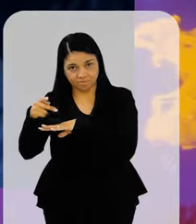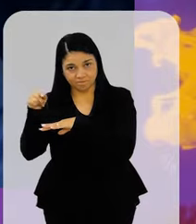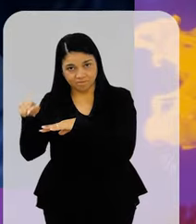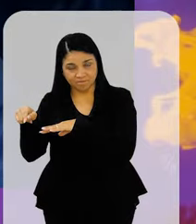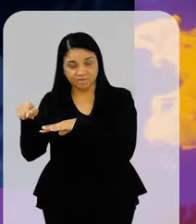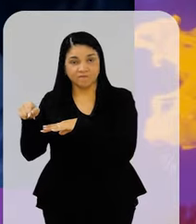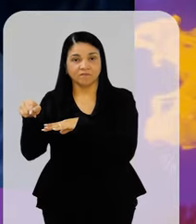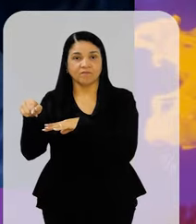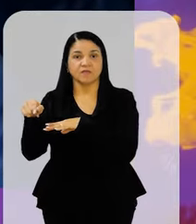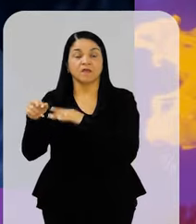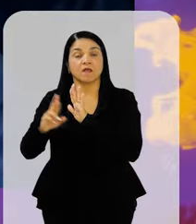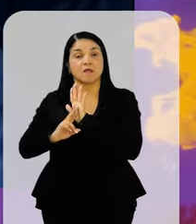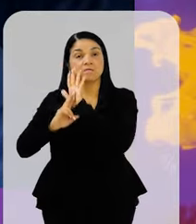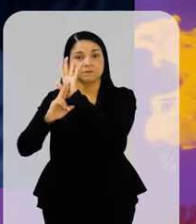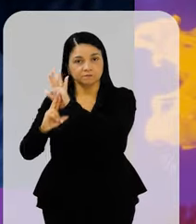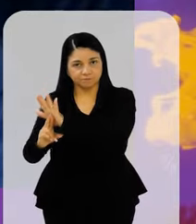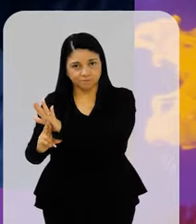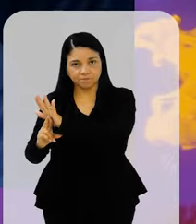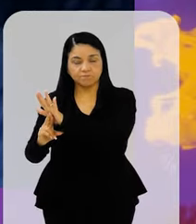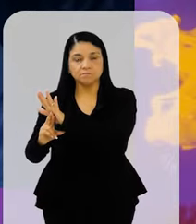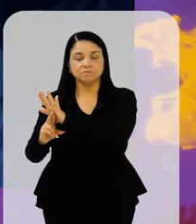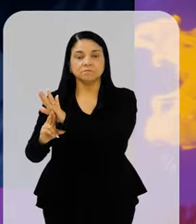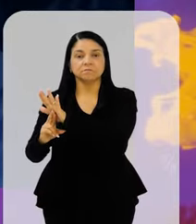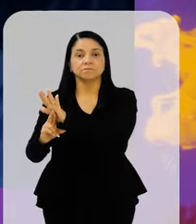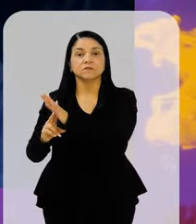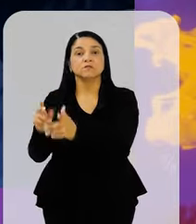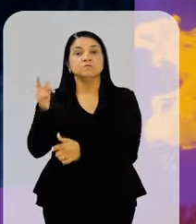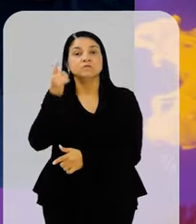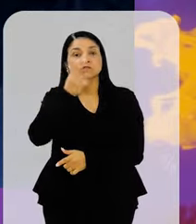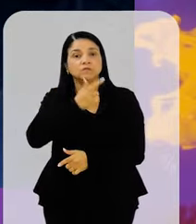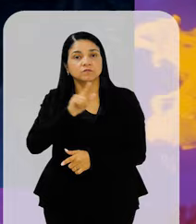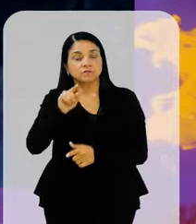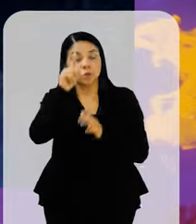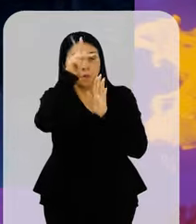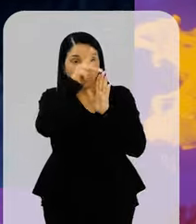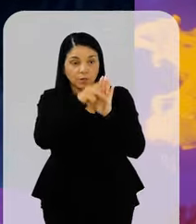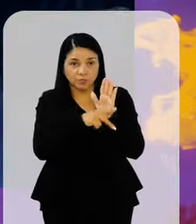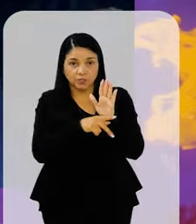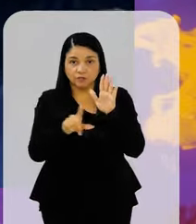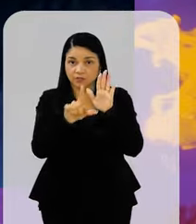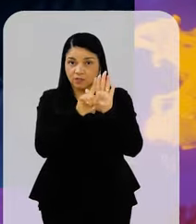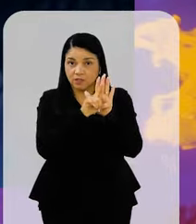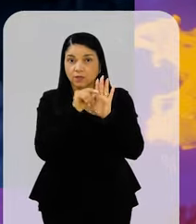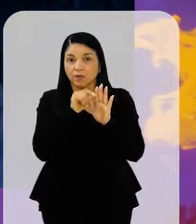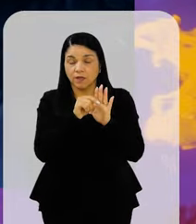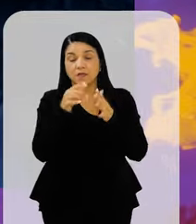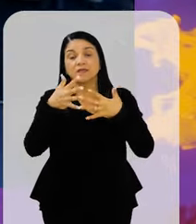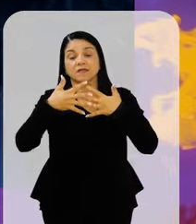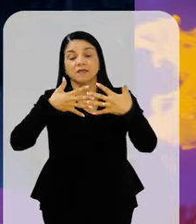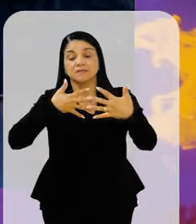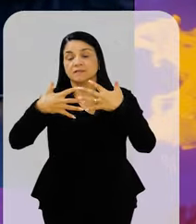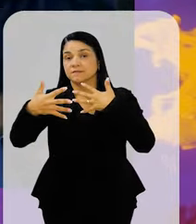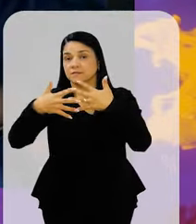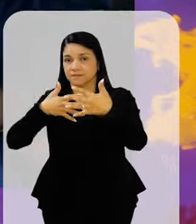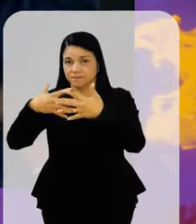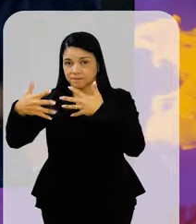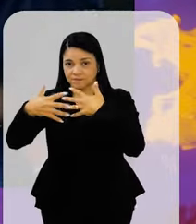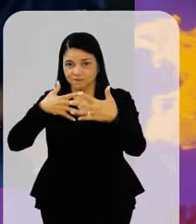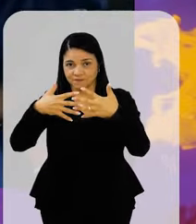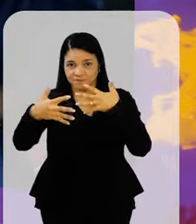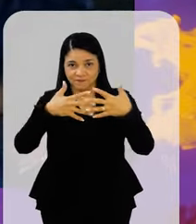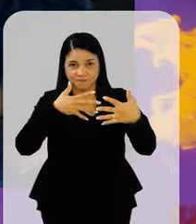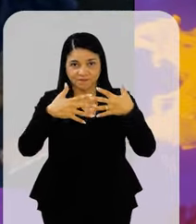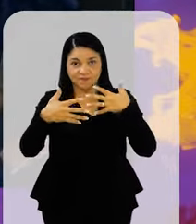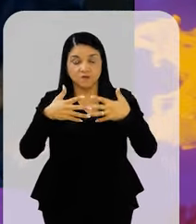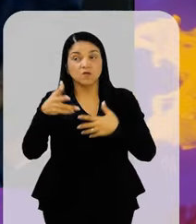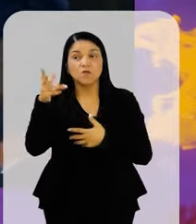e, através do nosso representante, a gente conseguiu que tivesse um projeto de lei que falasse exatamente sobre a transparência, né?